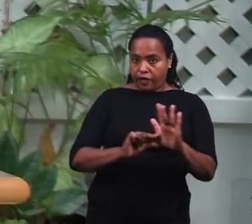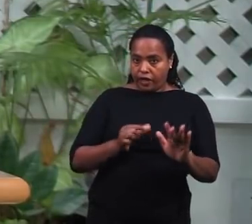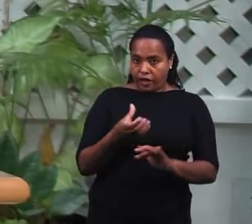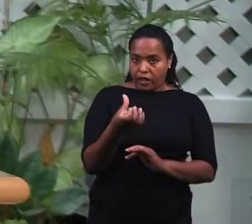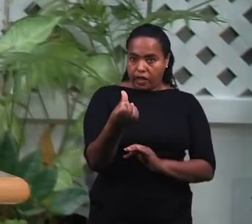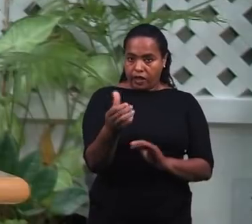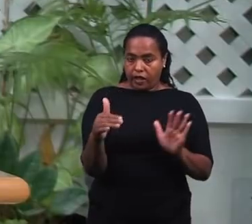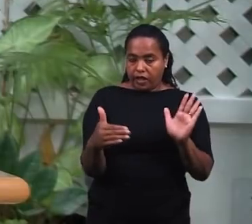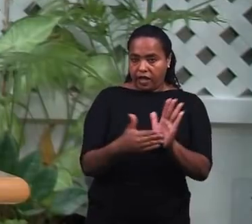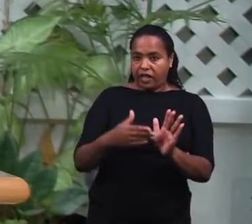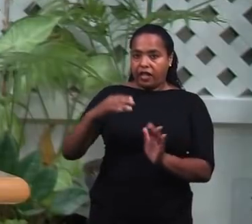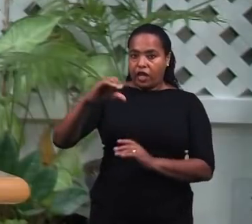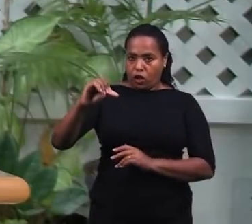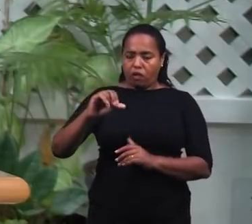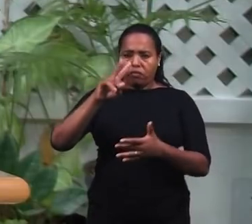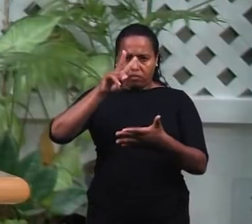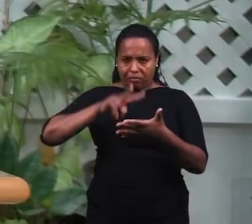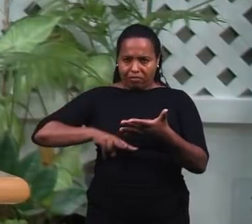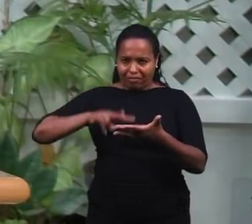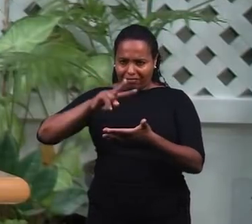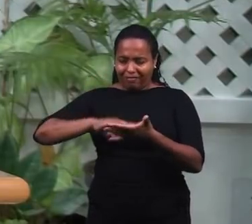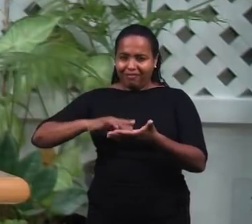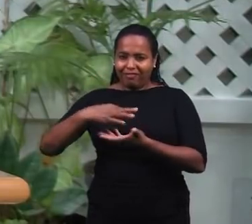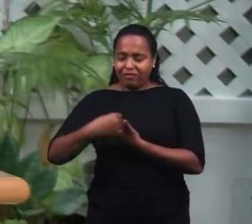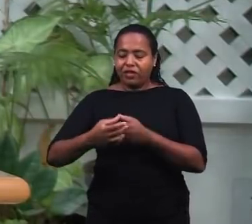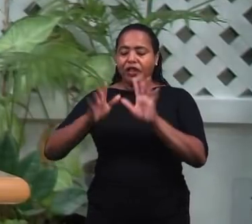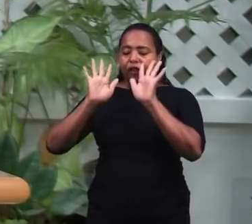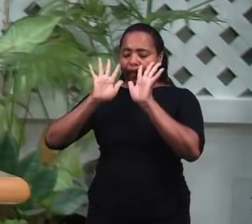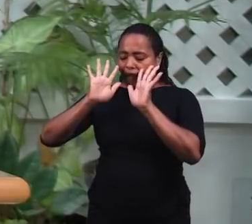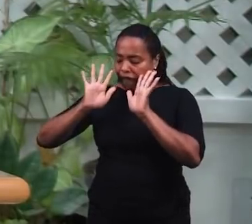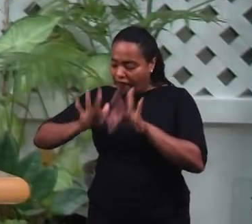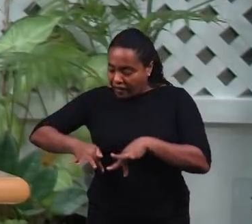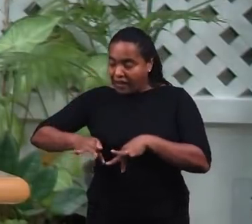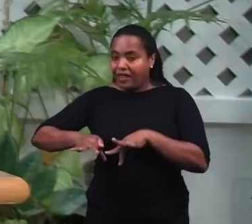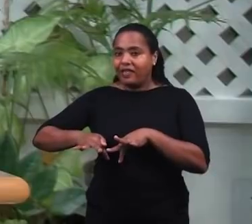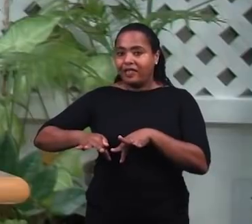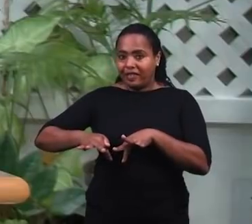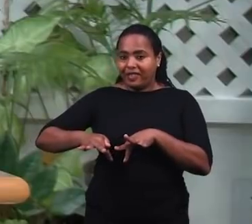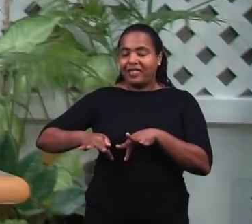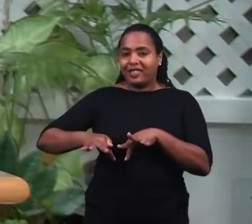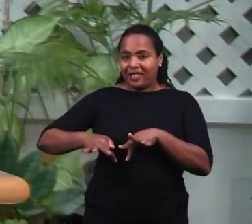versos de 6 a 9. Vamos ler comigo, encerrando aqui